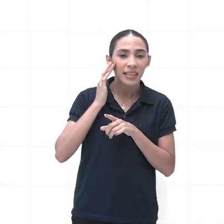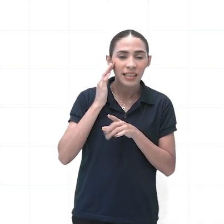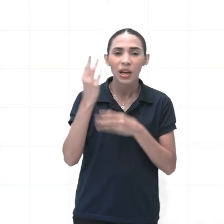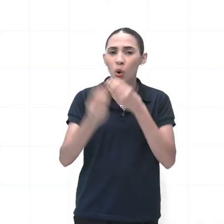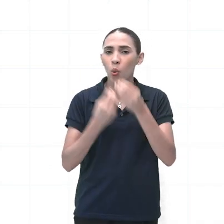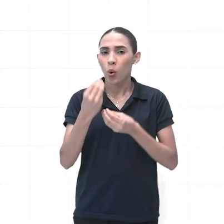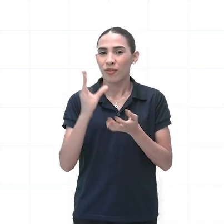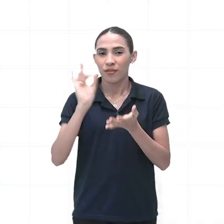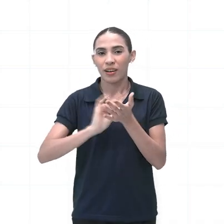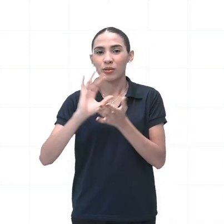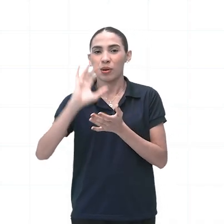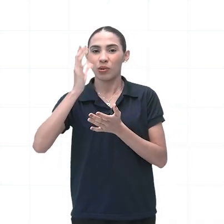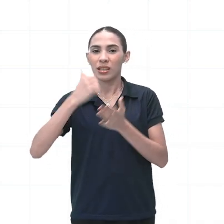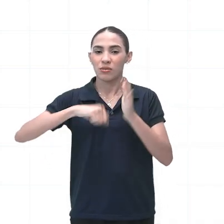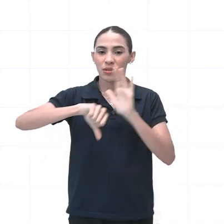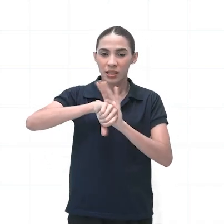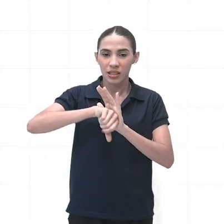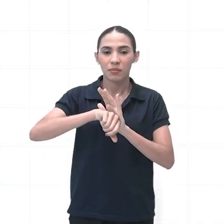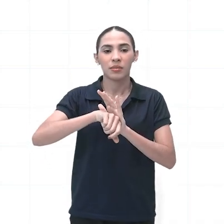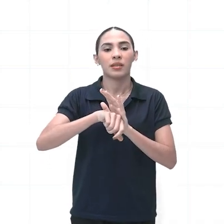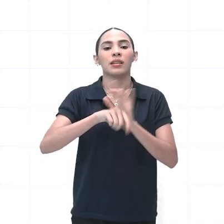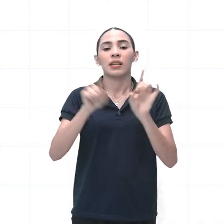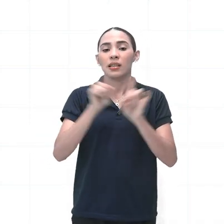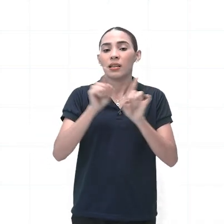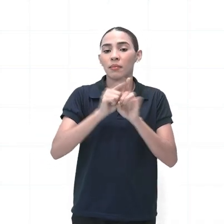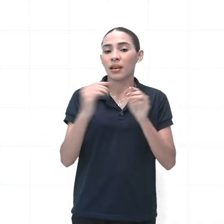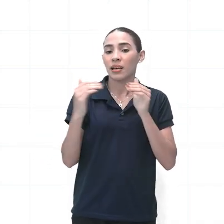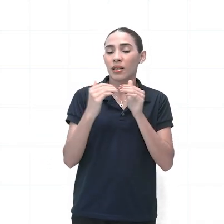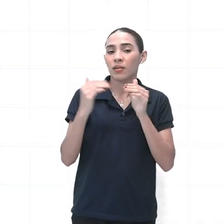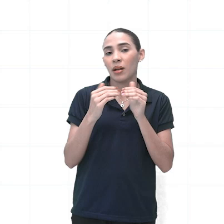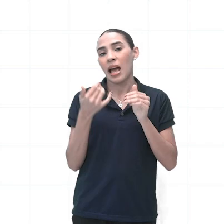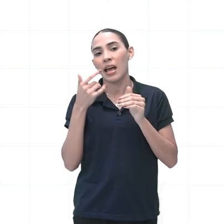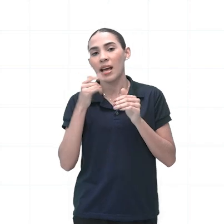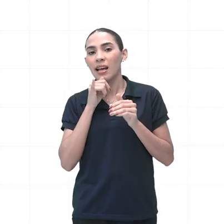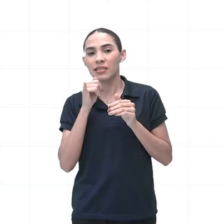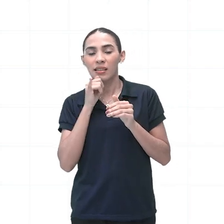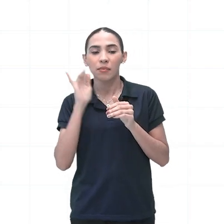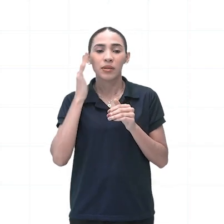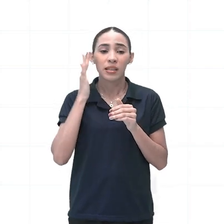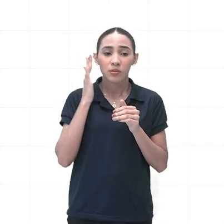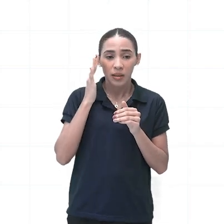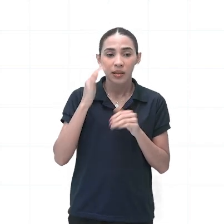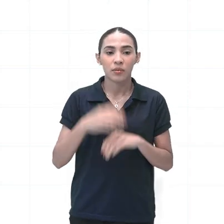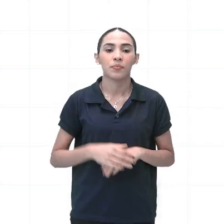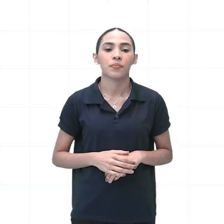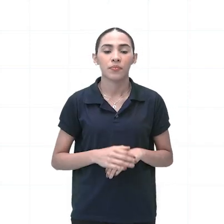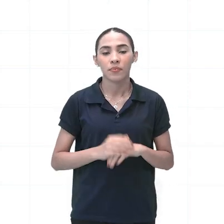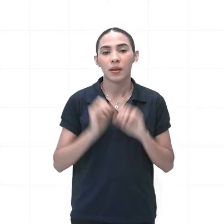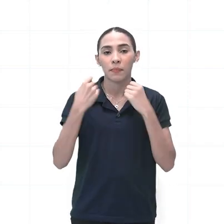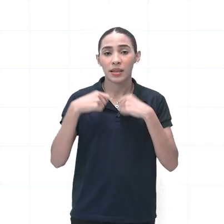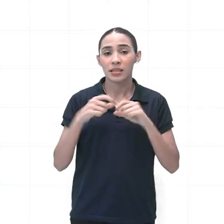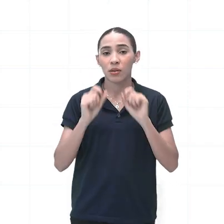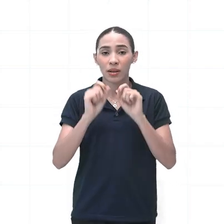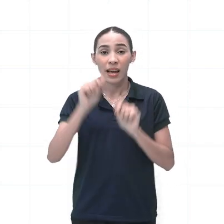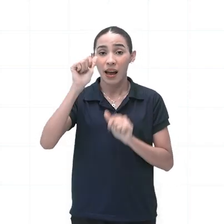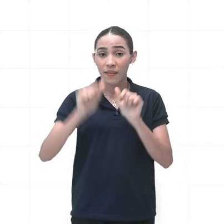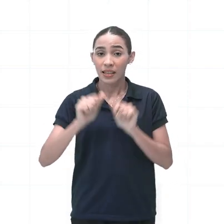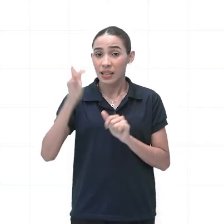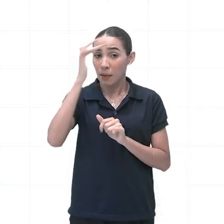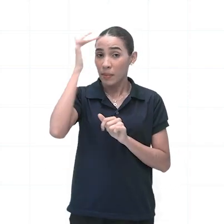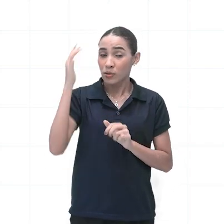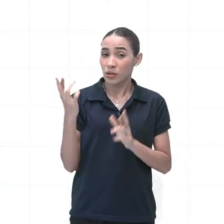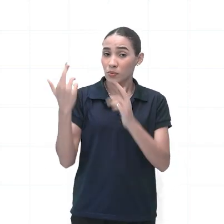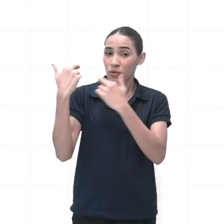o caráter criminoso do fato e de se determinar de acordo com seu entendimento deve ser avaliada